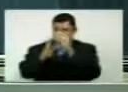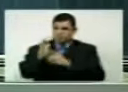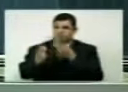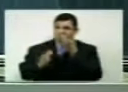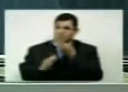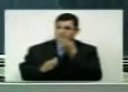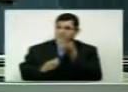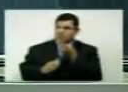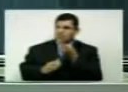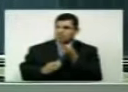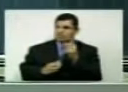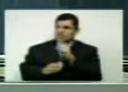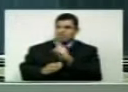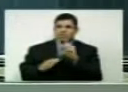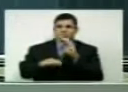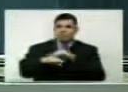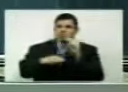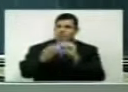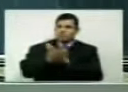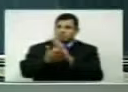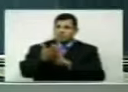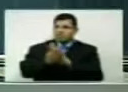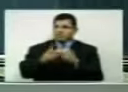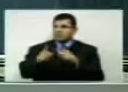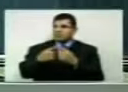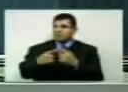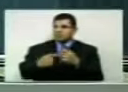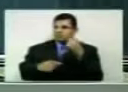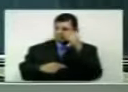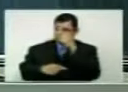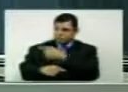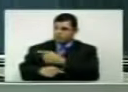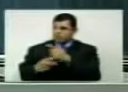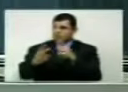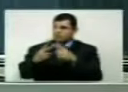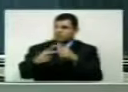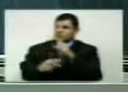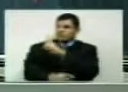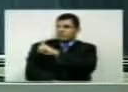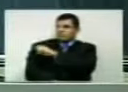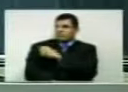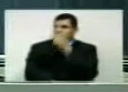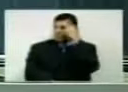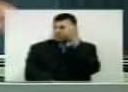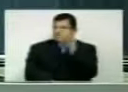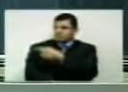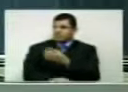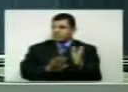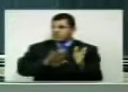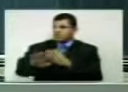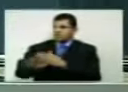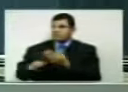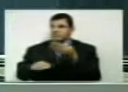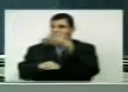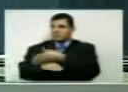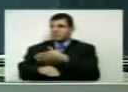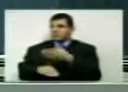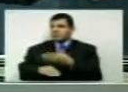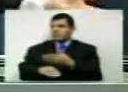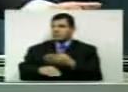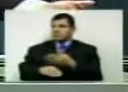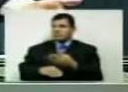SECOM fez? Não melhorou nada, mas puniu 2 enfermeiras achando que foi elas que deixaram eu entrar. Eu